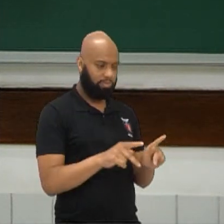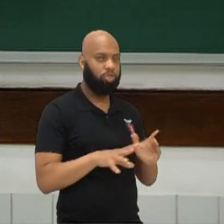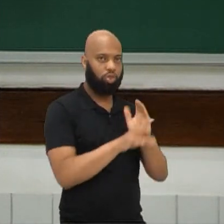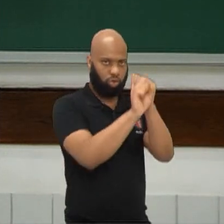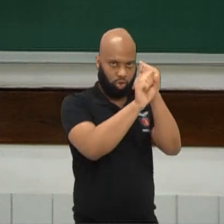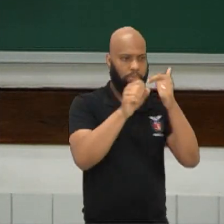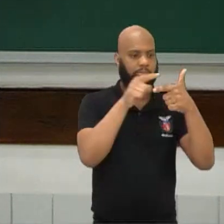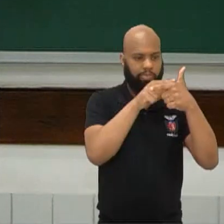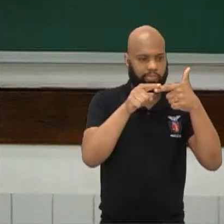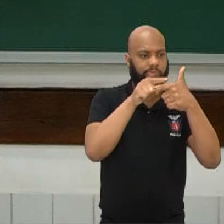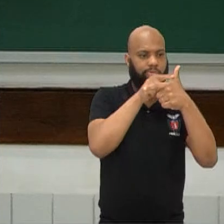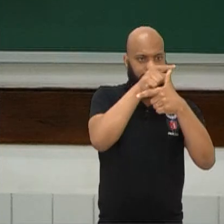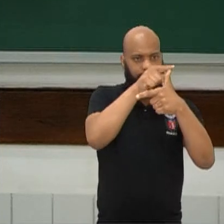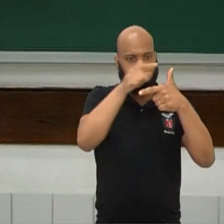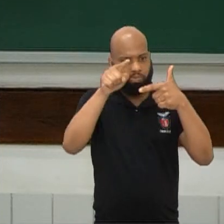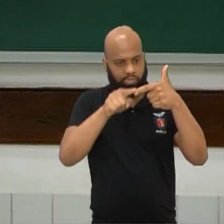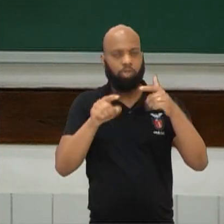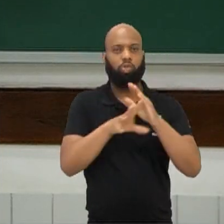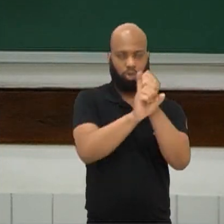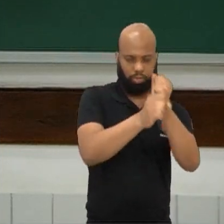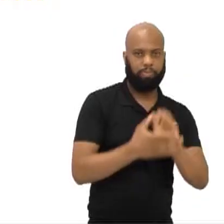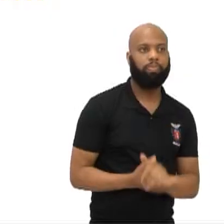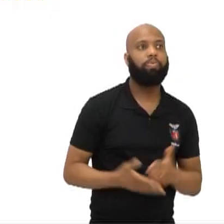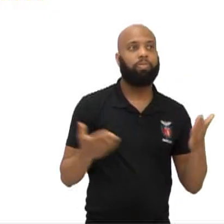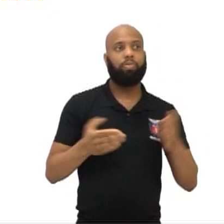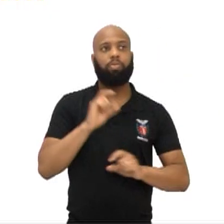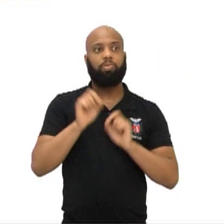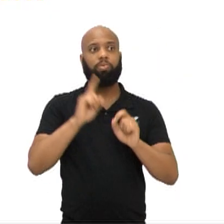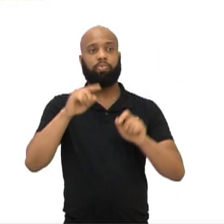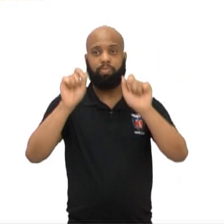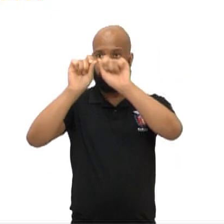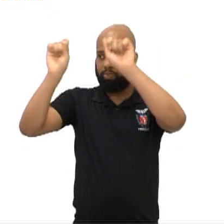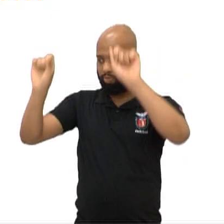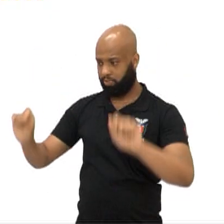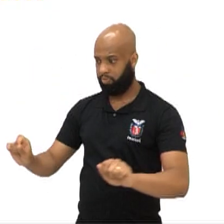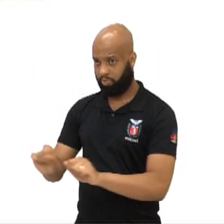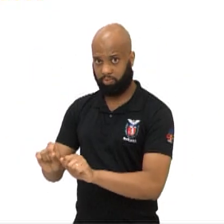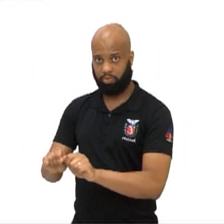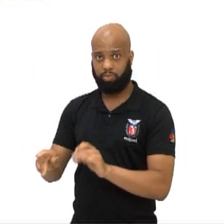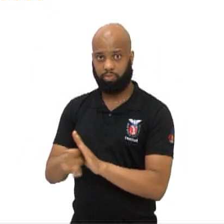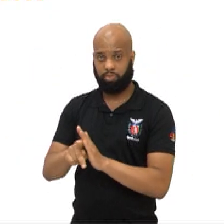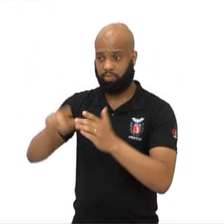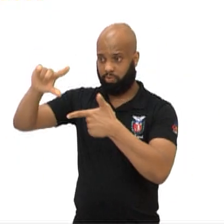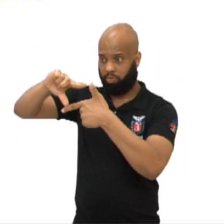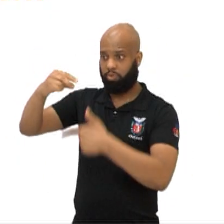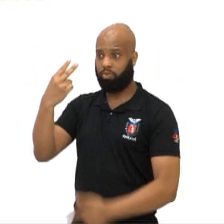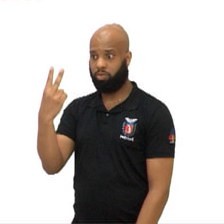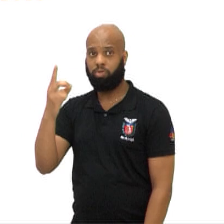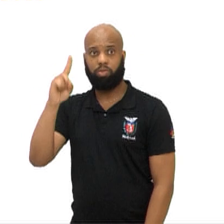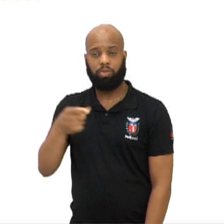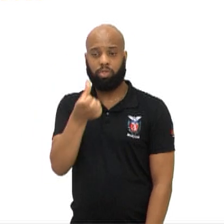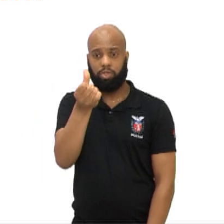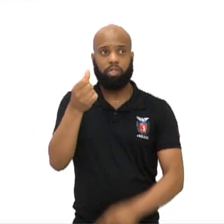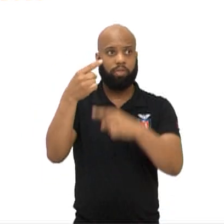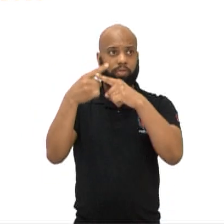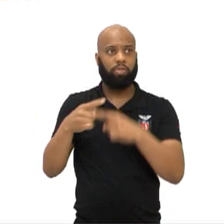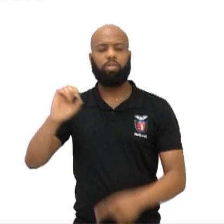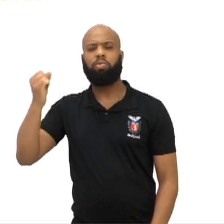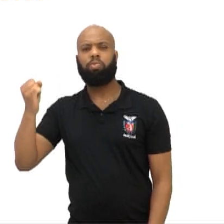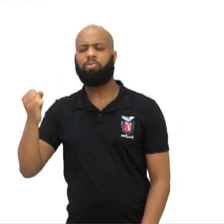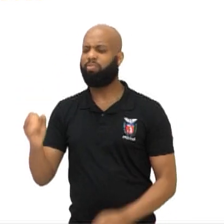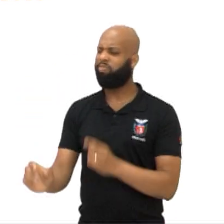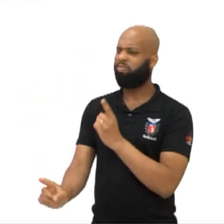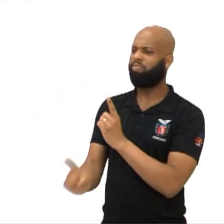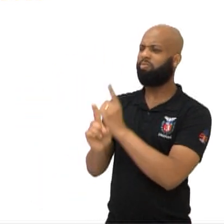tá? Então, qual que seria a área do retângulo 2? 6 vezes 8. De onde surgiu o 8?